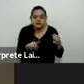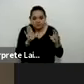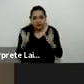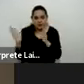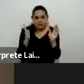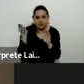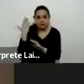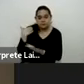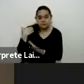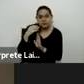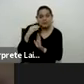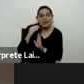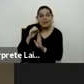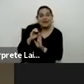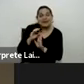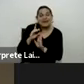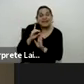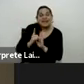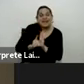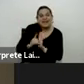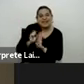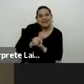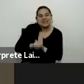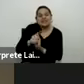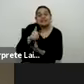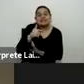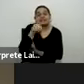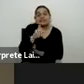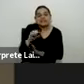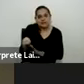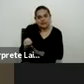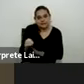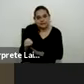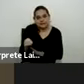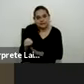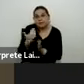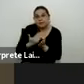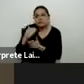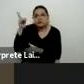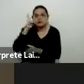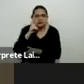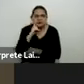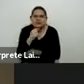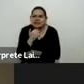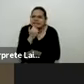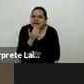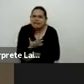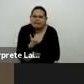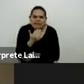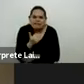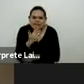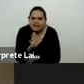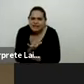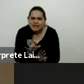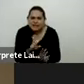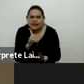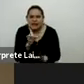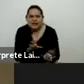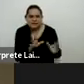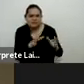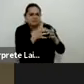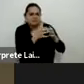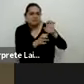60 nos Estados Unidos, na meca do capitalismo. Então, não tem nada a ver com ser de esquerda. Então, o Paulo Guedes, com